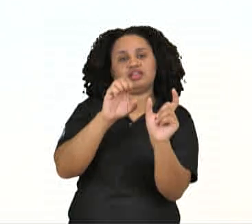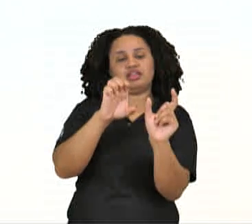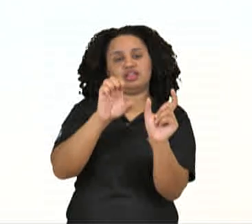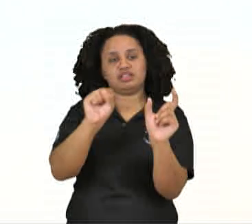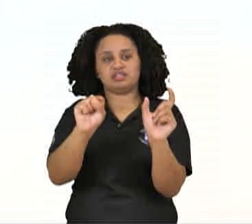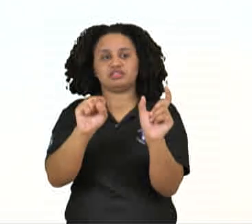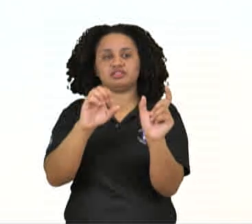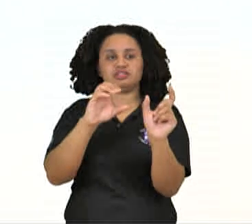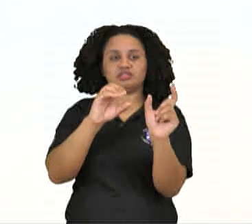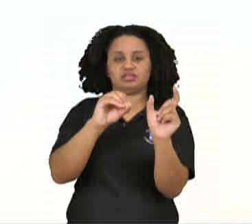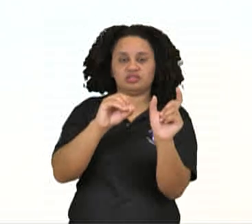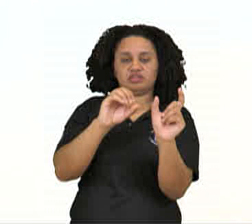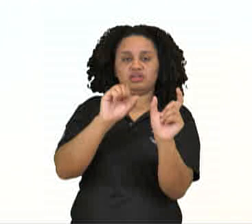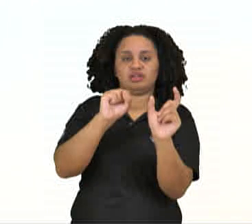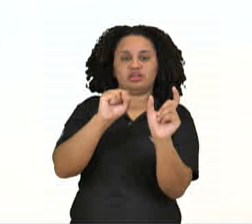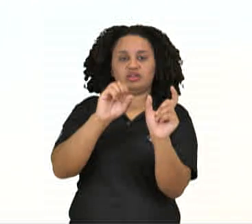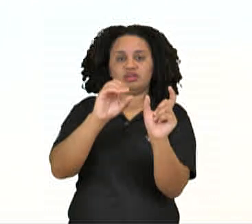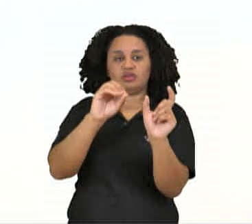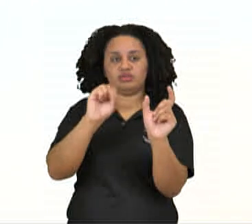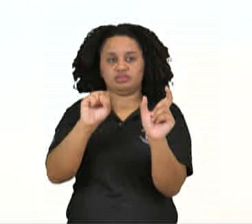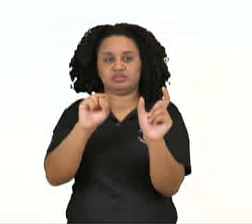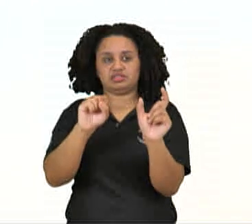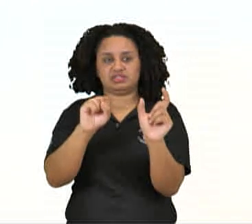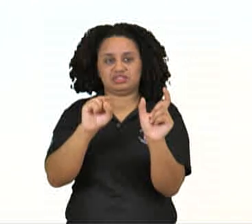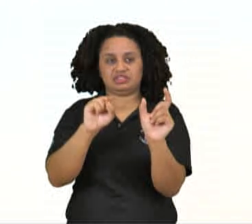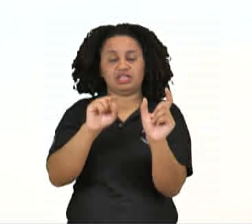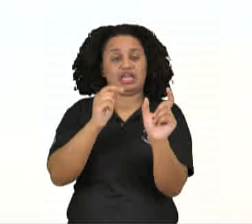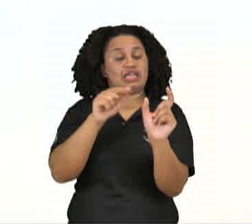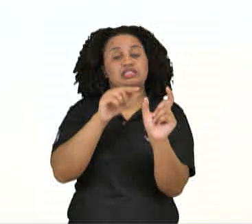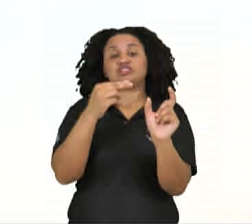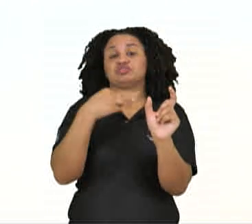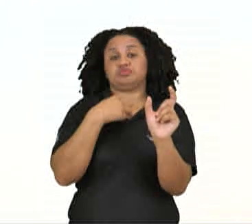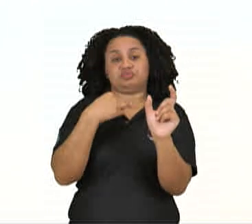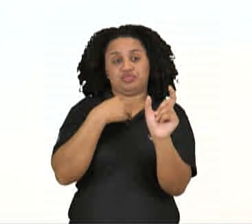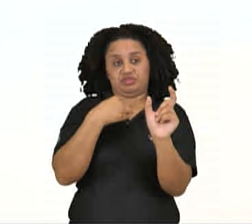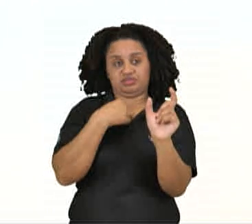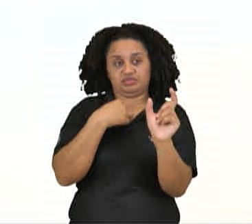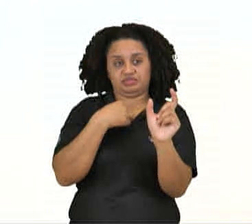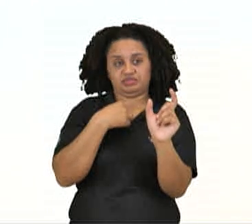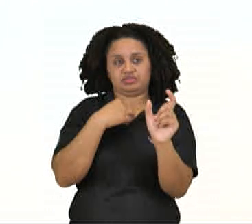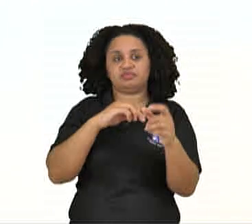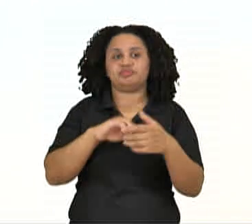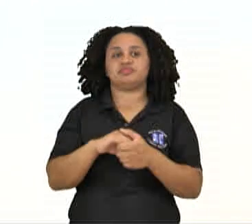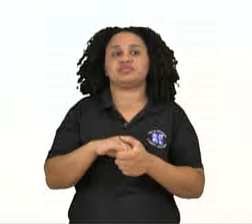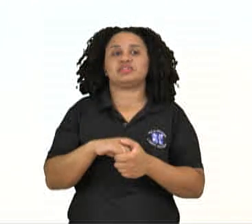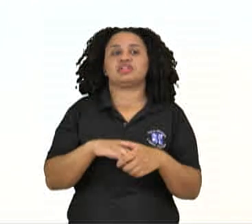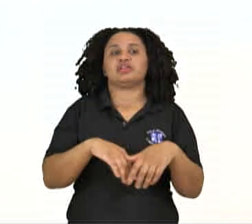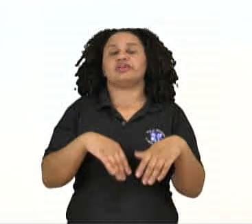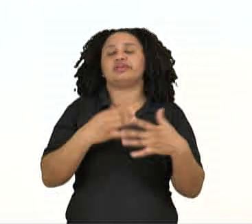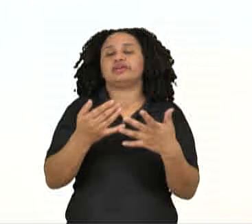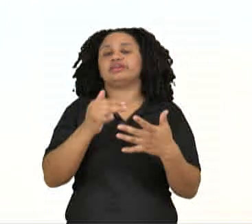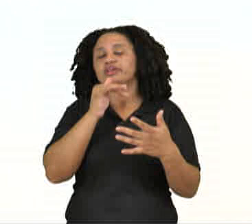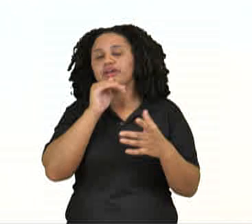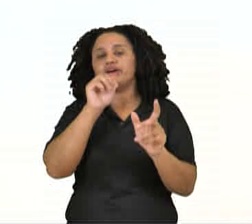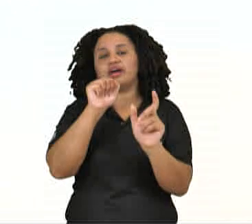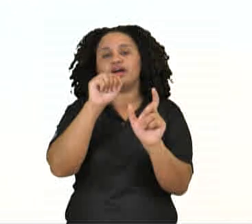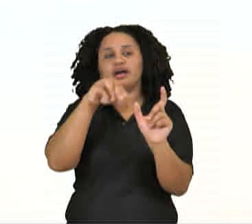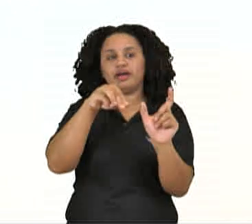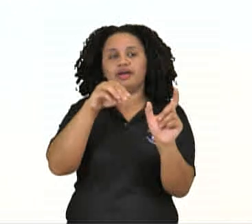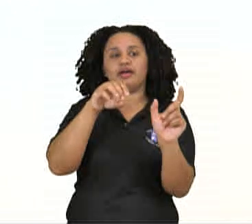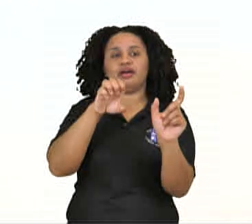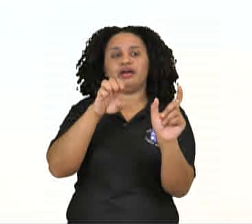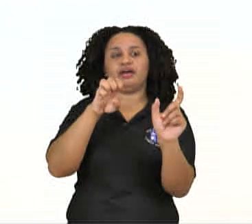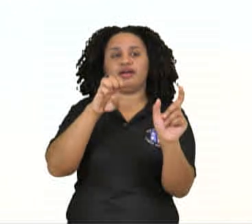que não formem ditongos, certo? Então, a gente tem em, ens. Olha lá os